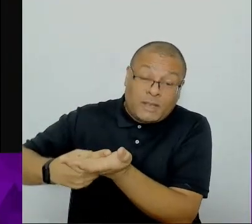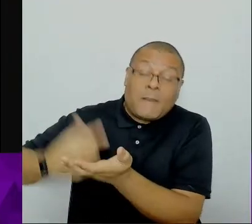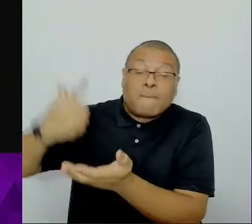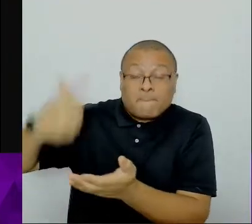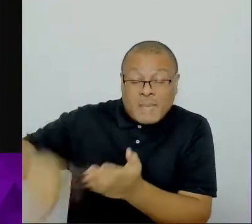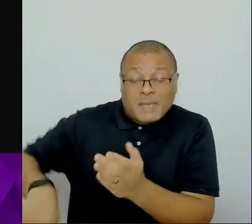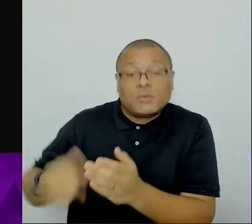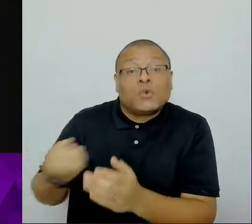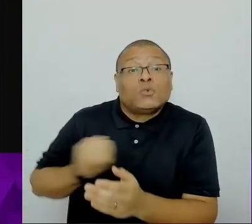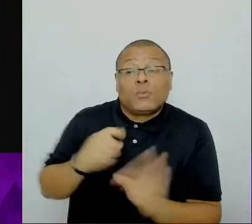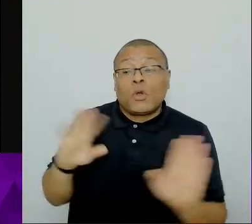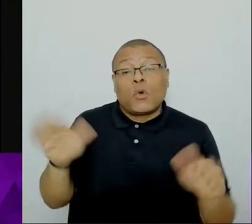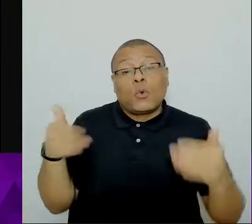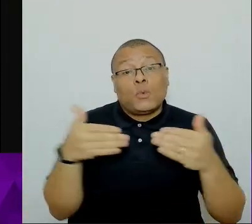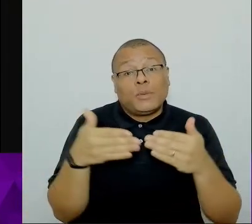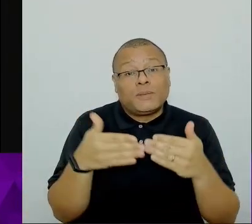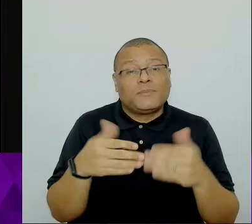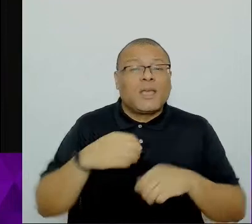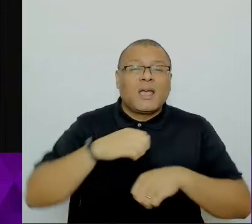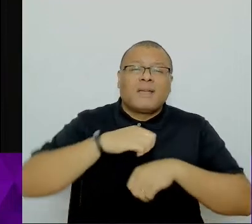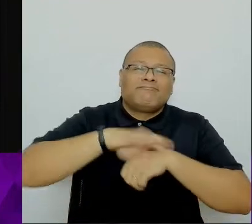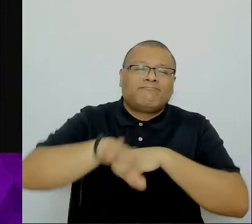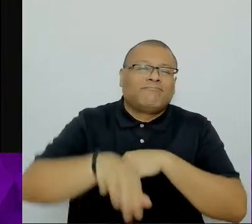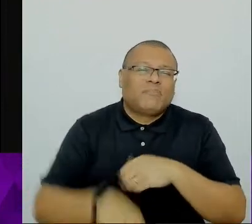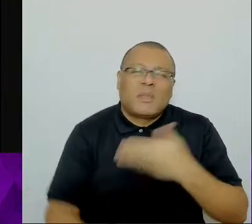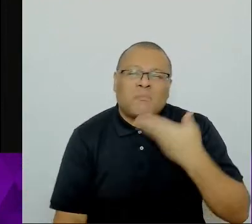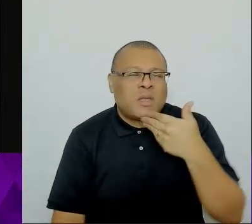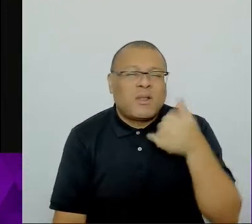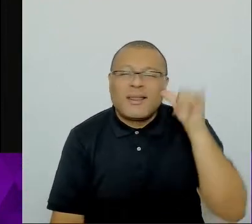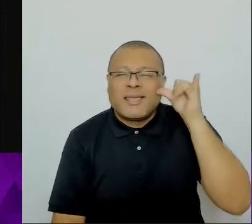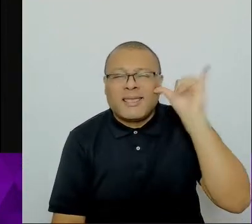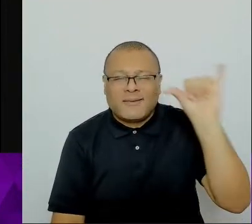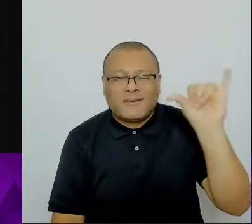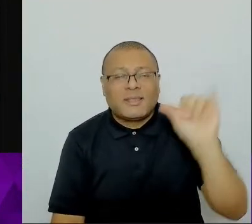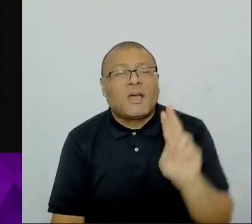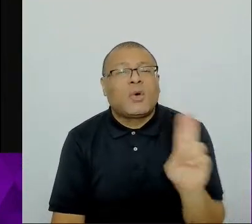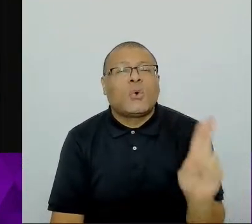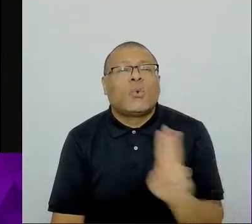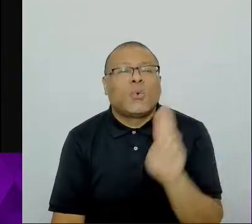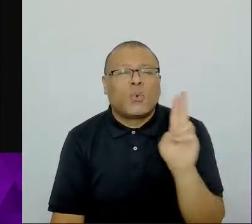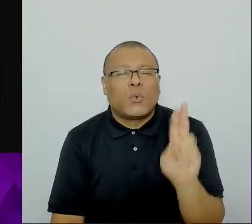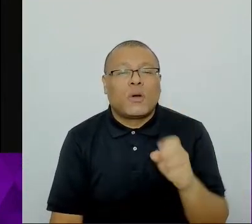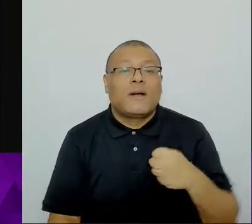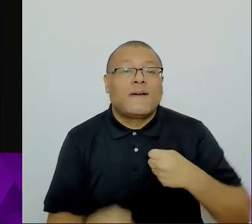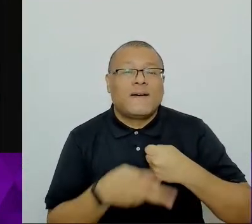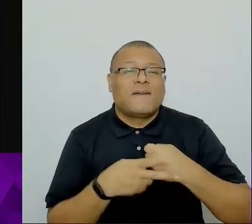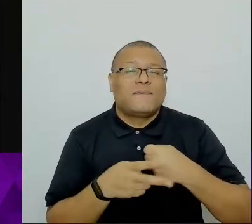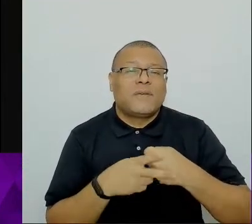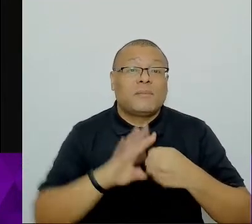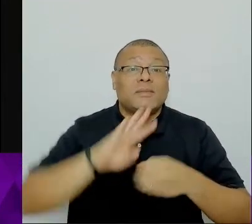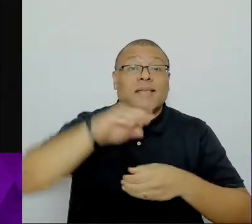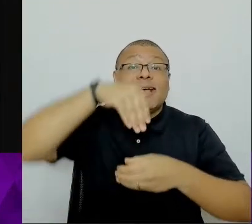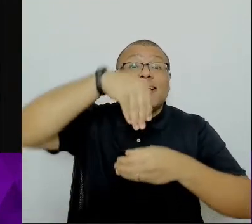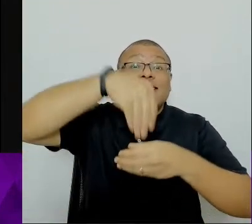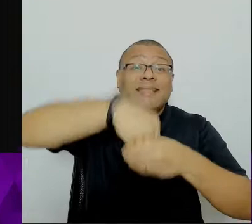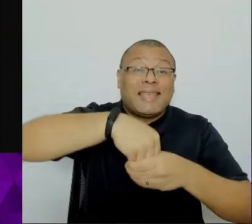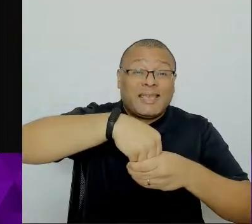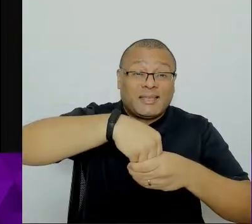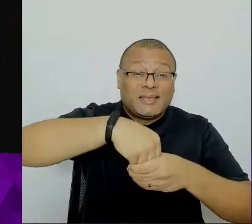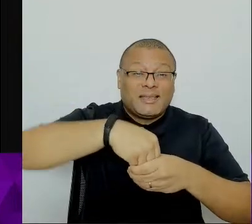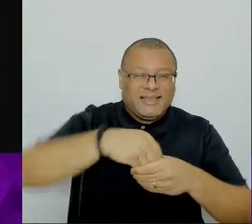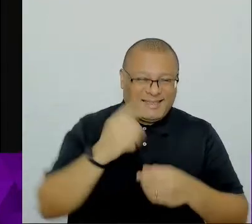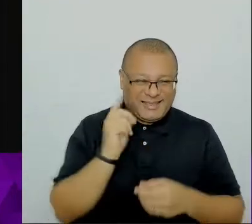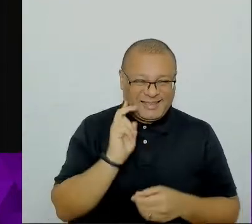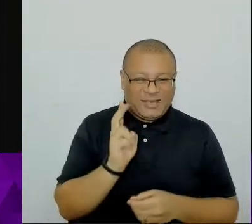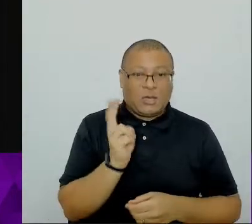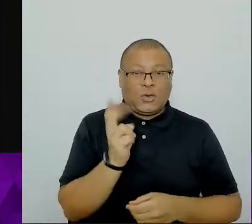marcada. Coisas que eu não sugiro para serem feitas, tá? Utilizar, por exemplo, o verbo dentro da URL. Então, ó, barra API, barra